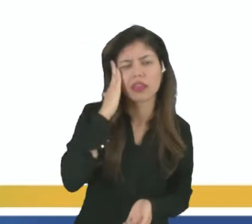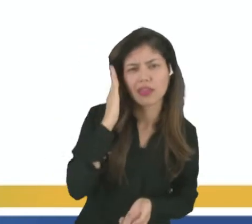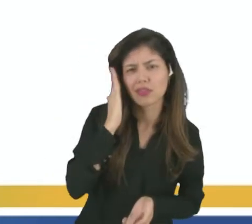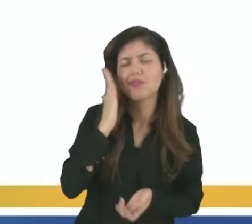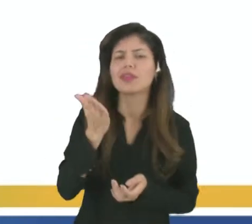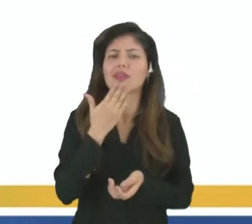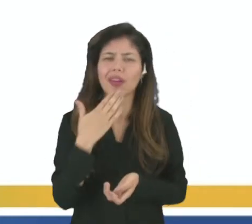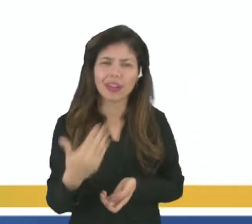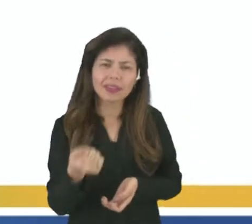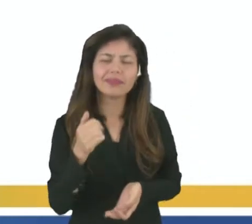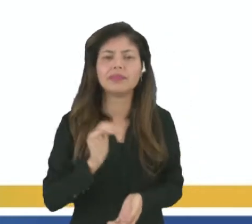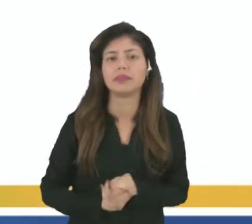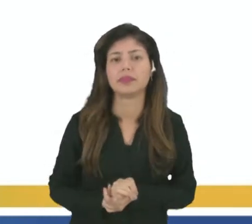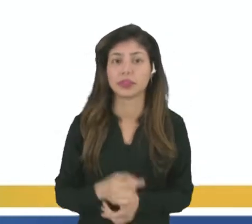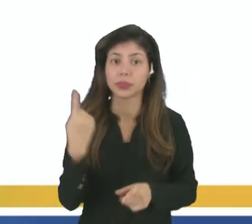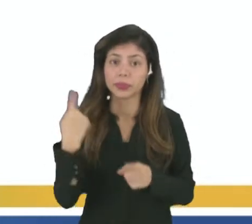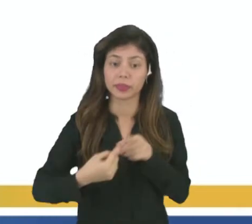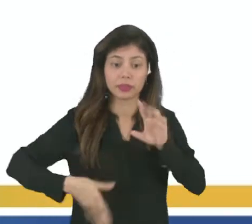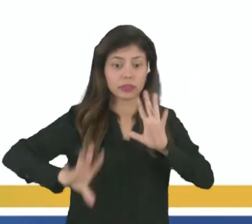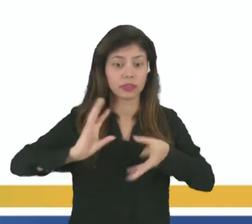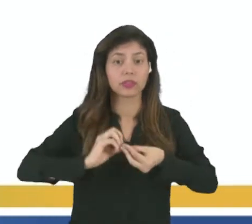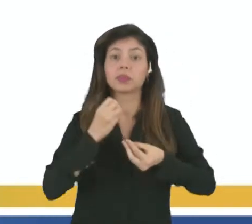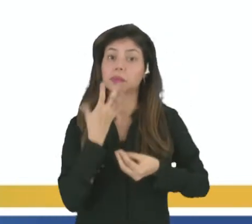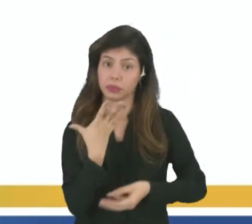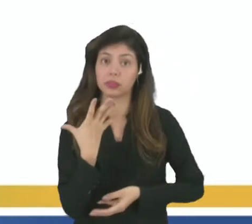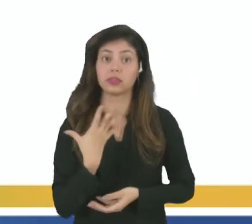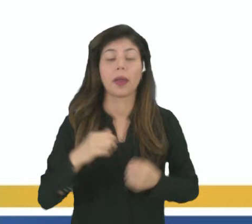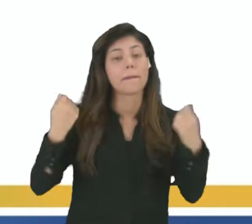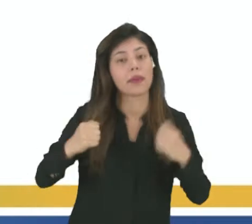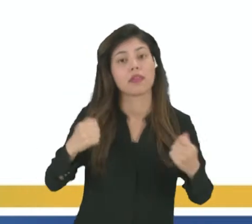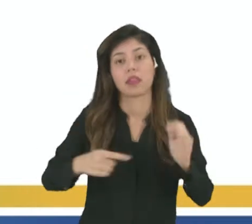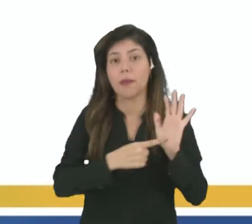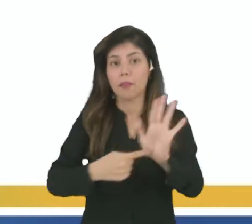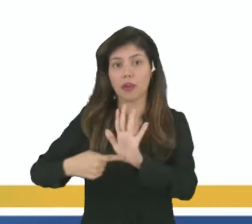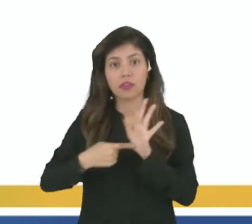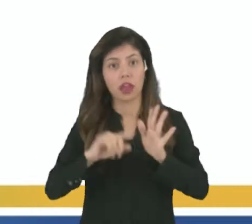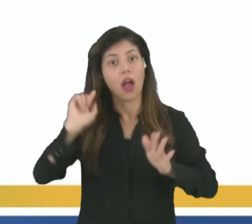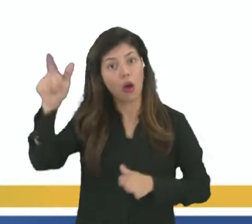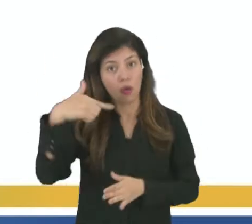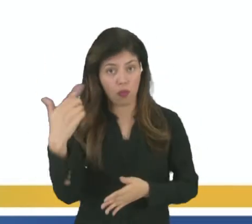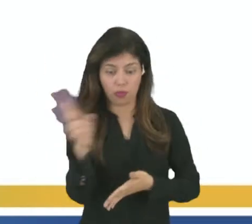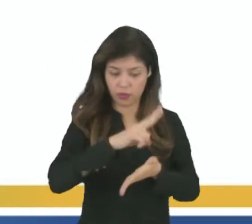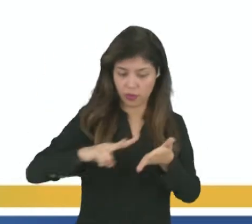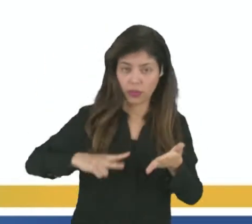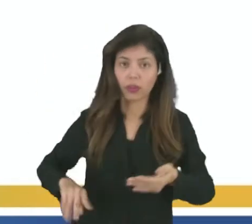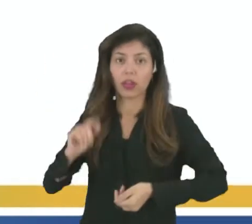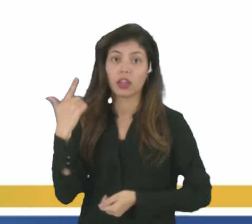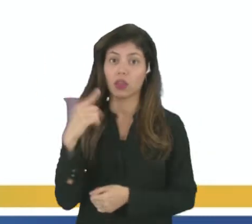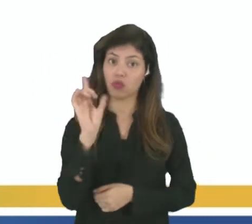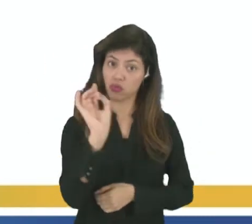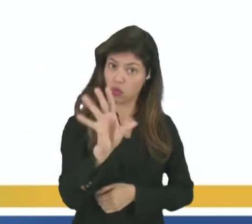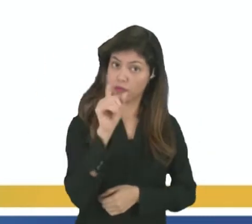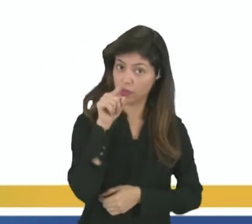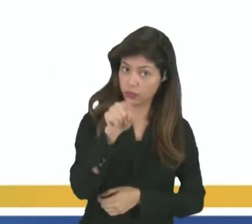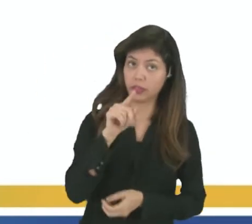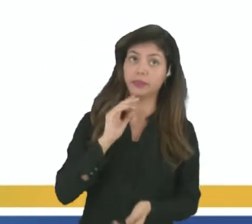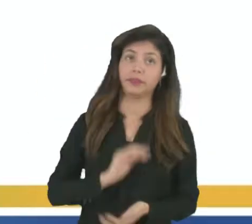sobre isso. Porque um bom resumo, ele tem que ser capaz de mostrar a um outro leitor, que não só